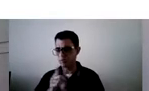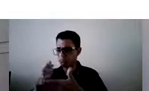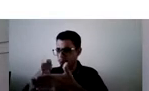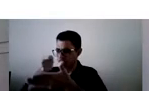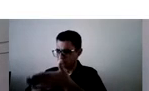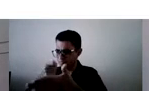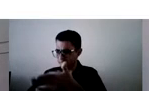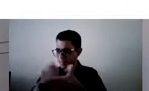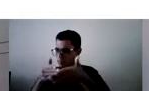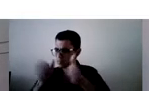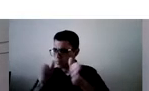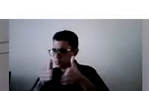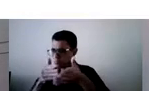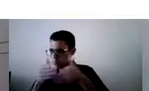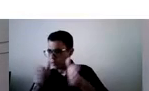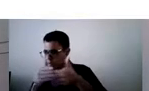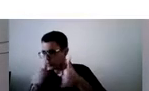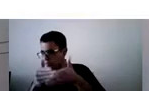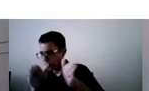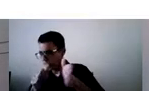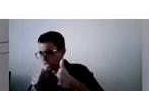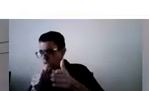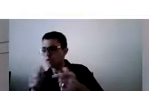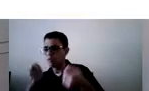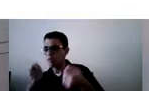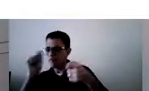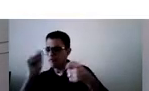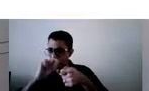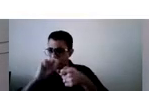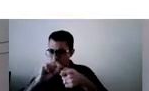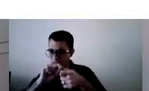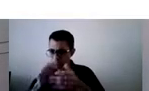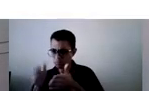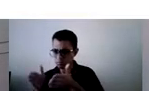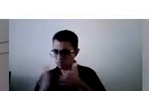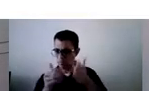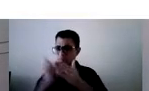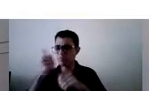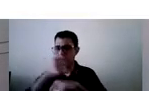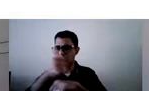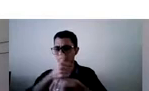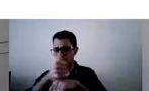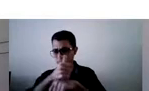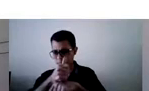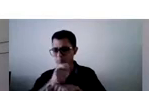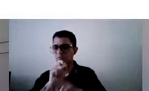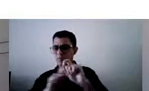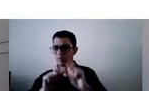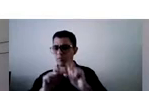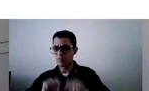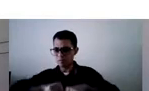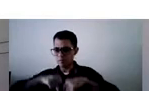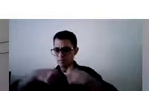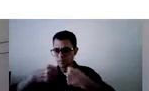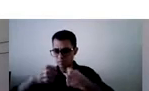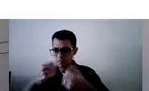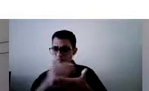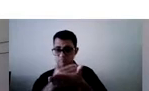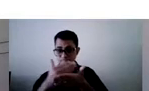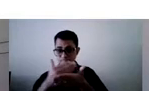fronteiras. A performance, o fazer, carreira exige atitude e